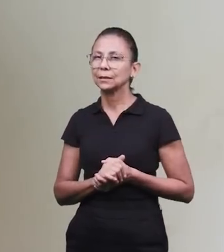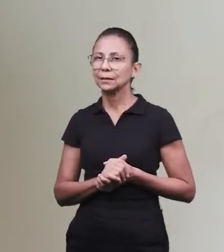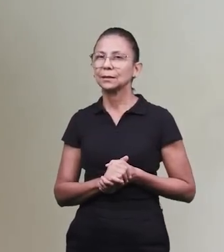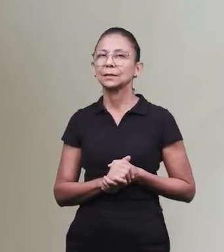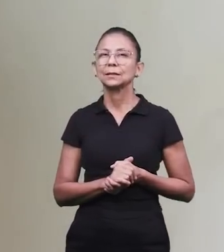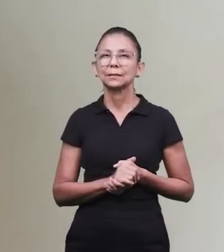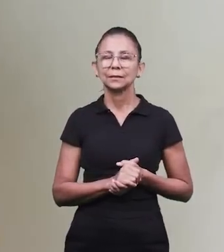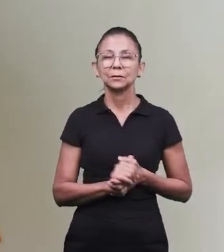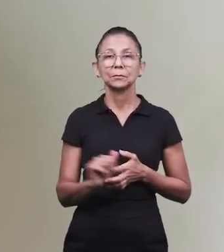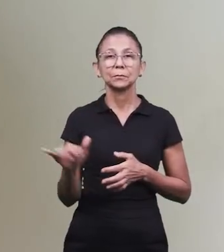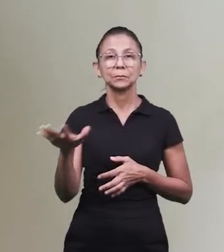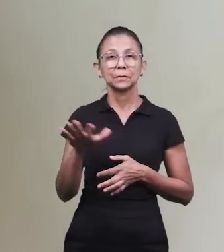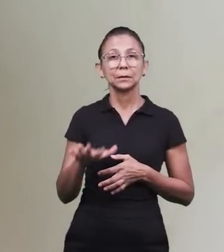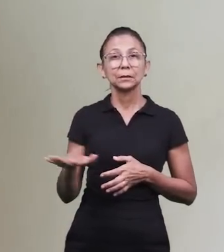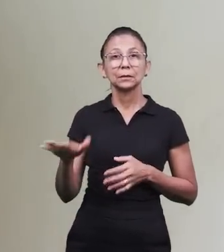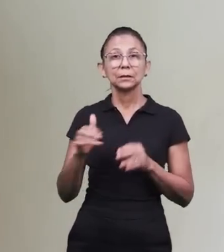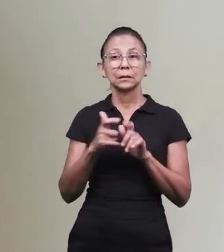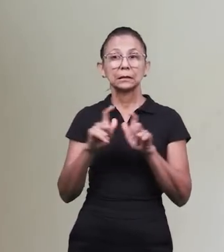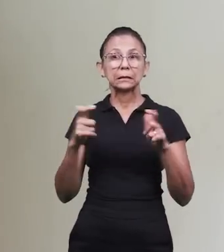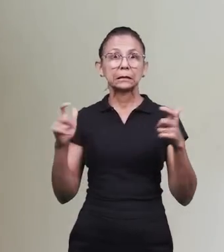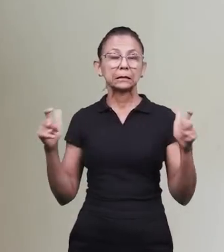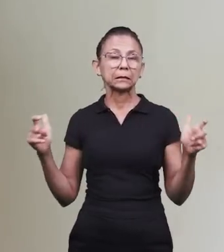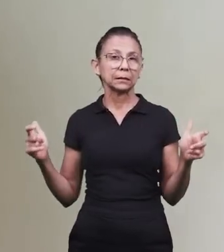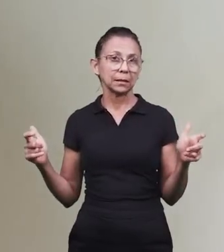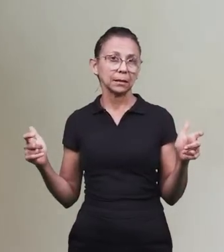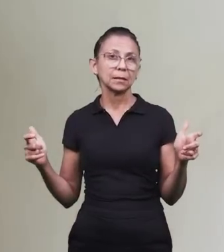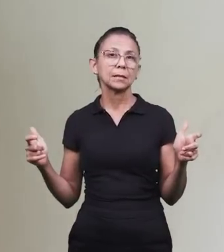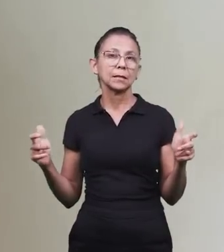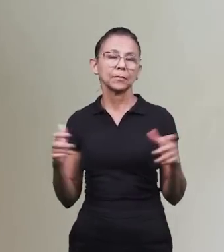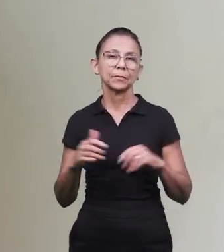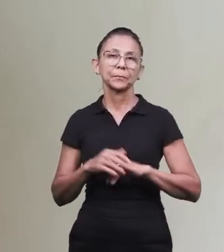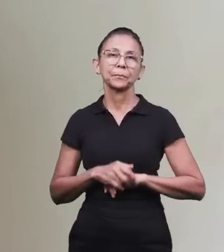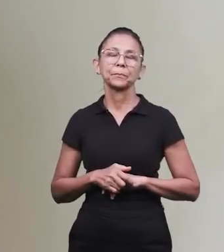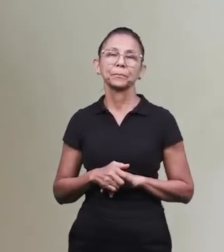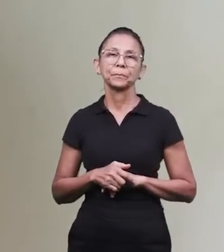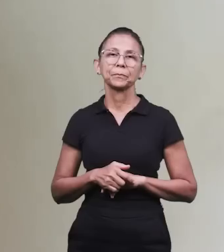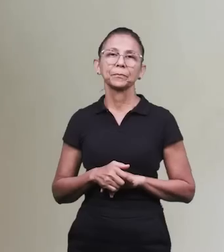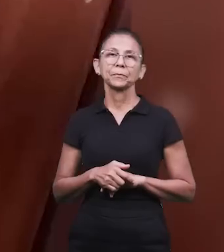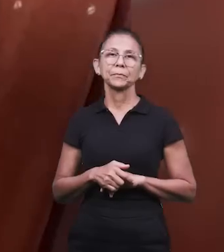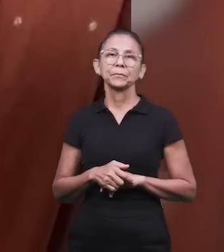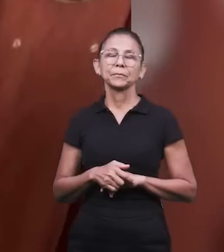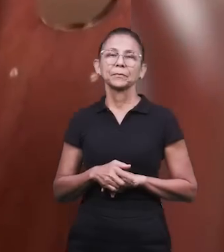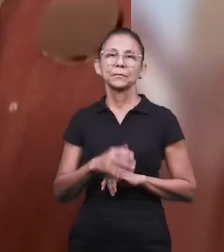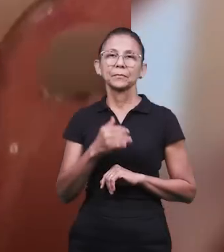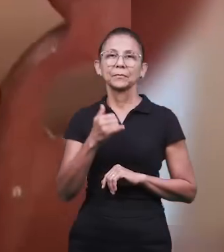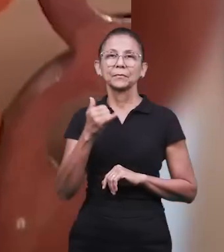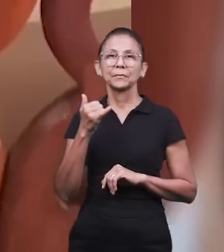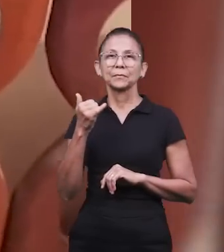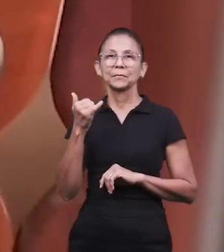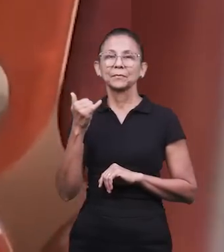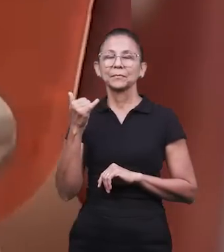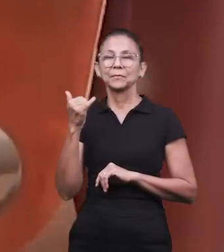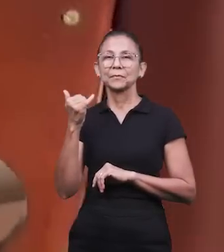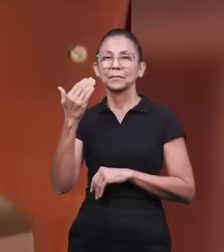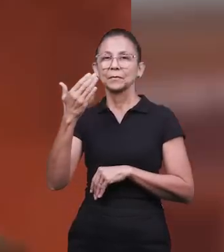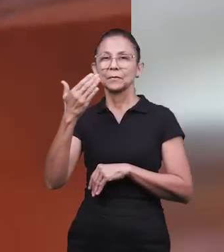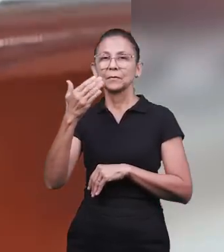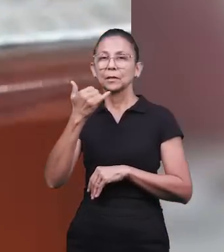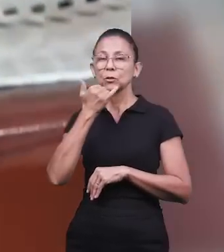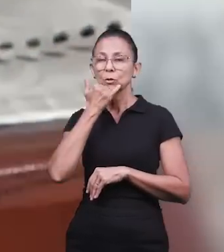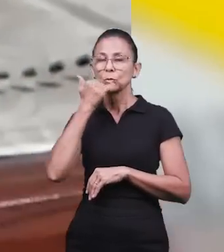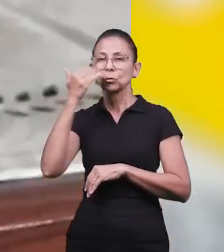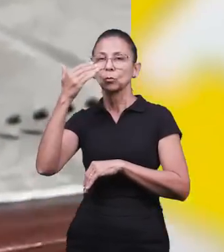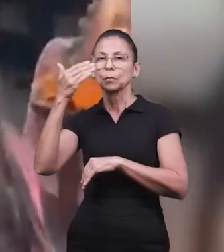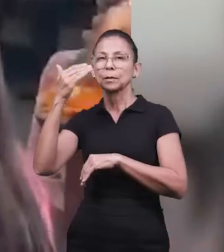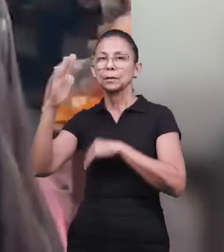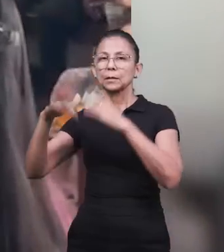falar de uma região que está crescendo cada vez mais na presença do Senhor. Confira. No sábado, dia 18 de março, tivemos